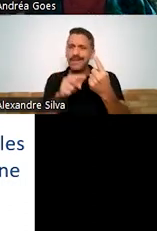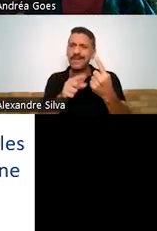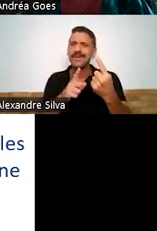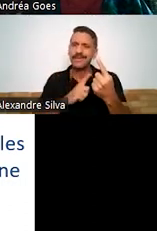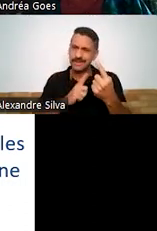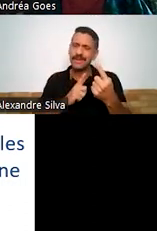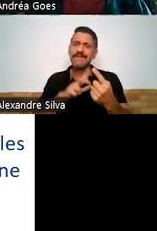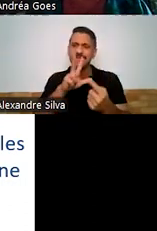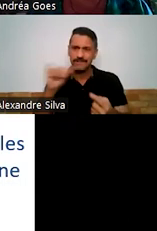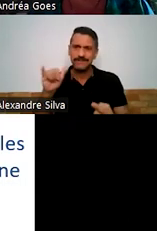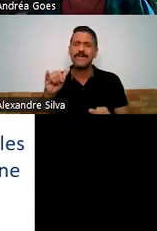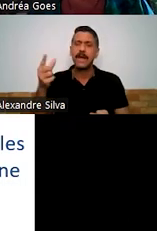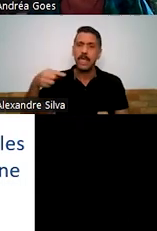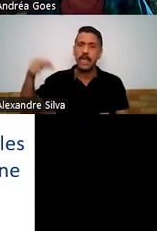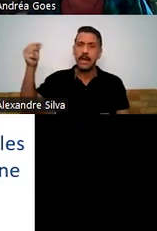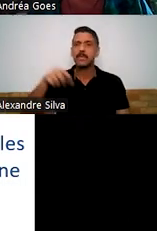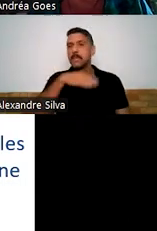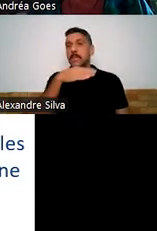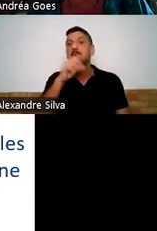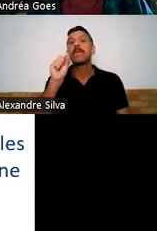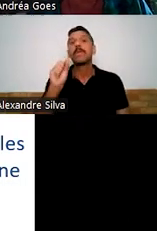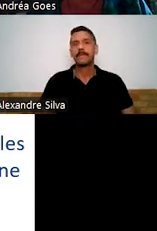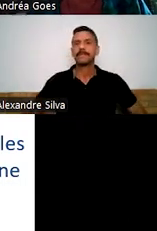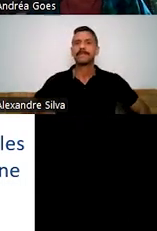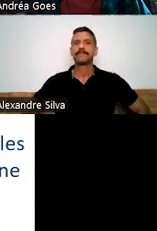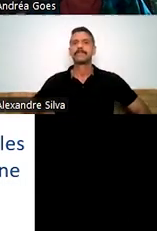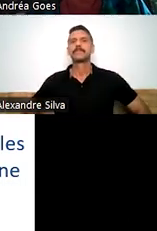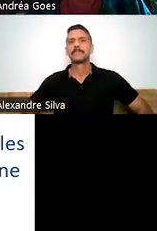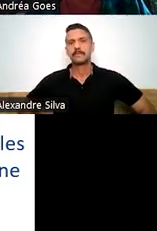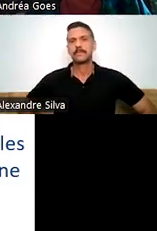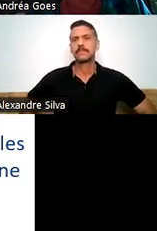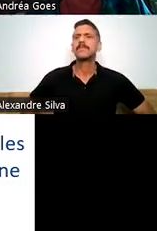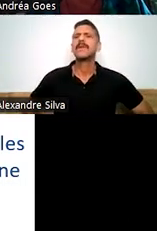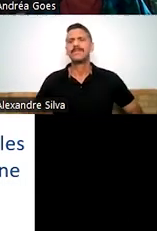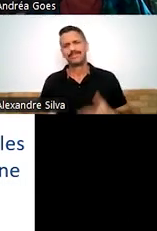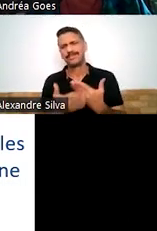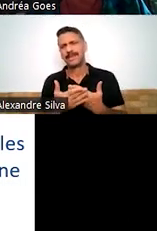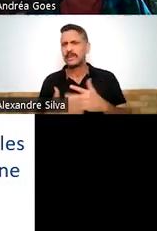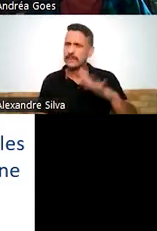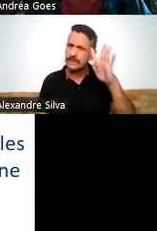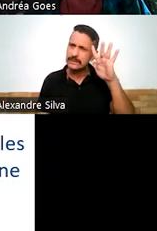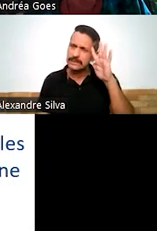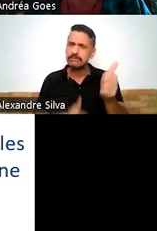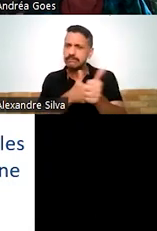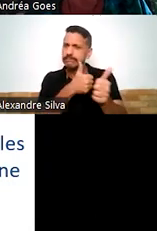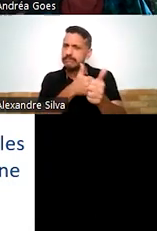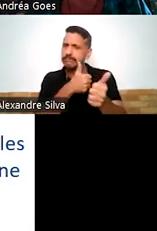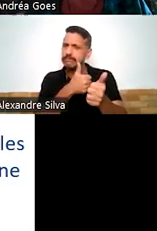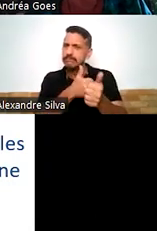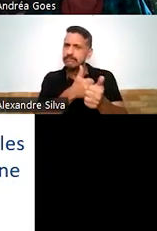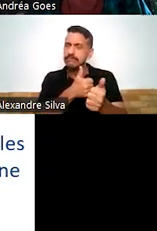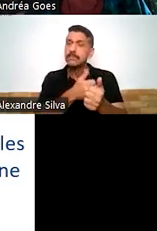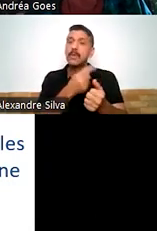vai proporcionar o desenvolvimento do rabo de porco. Então, os alunos vão lá e vão pensar, vão ver como é que se constrói